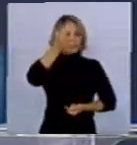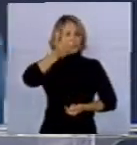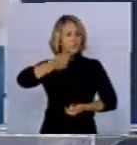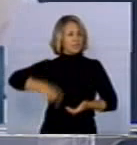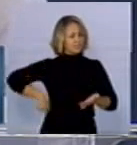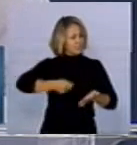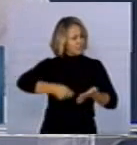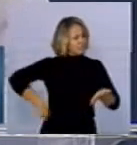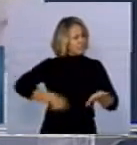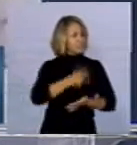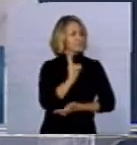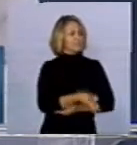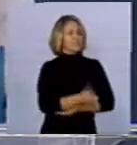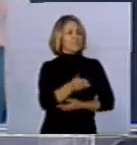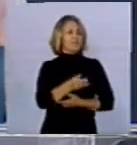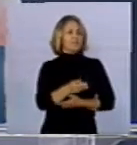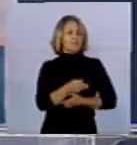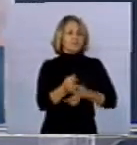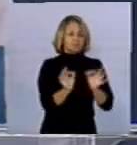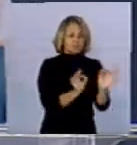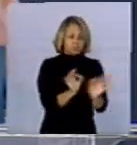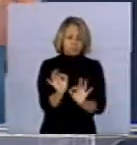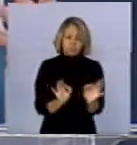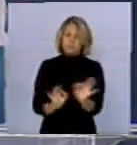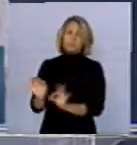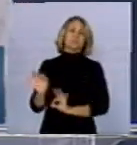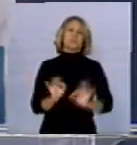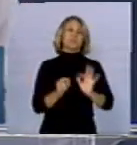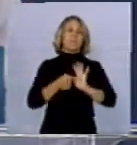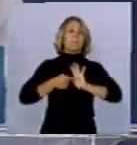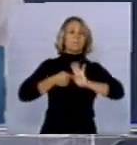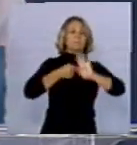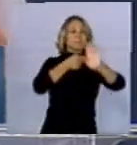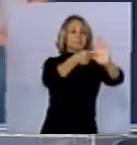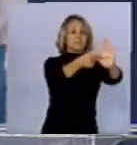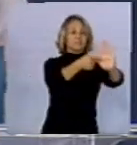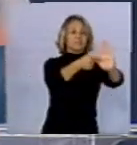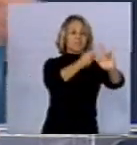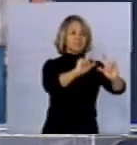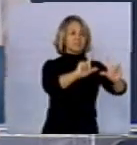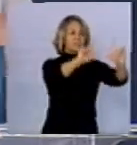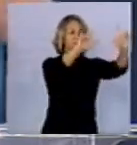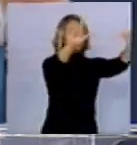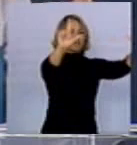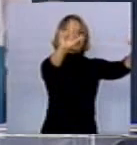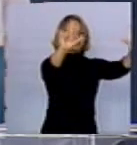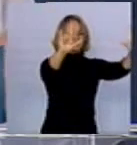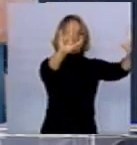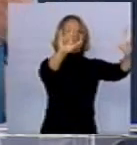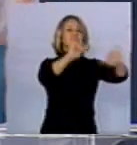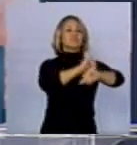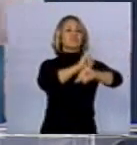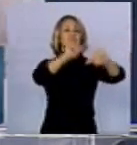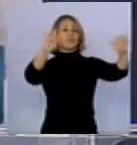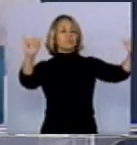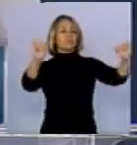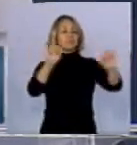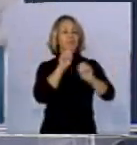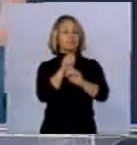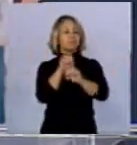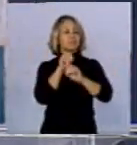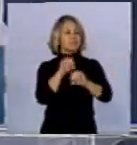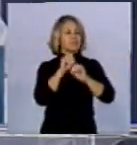bilhões infraestrutura da transmissão de imagem de dados de entretenimento de Educação